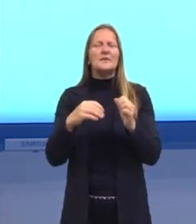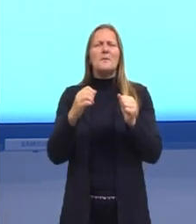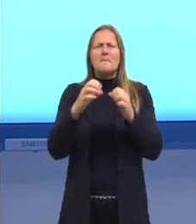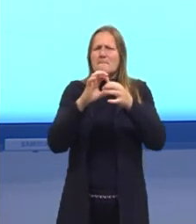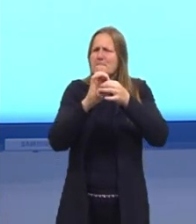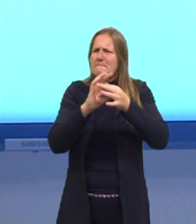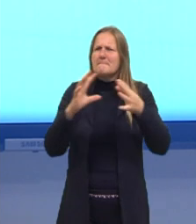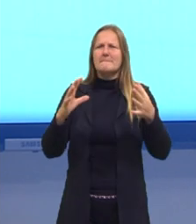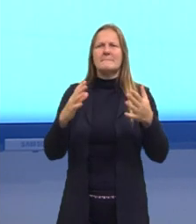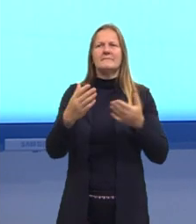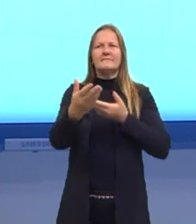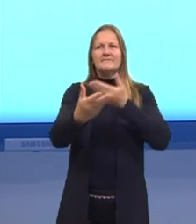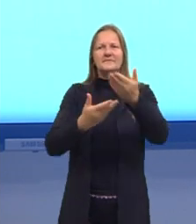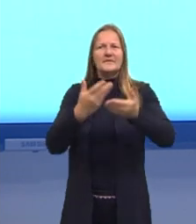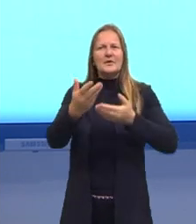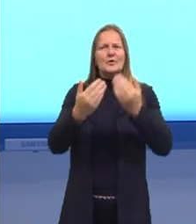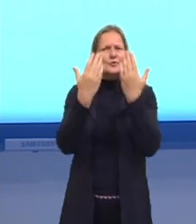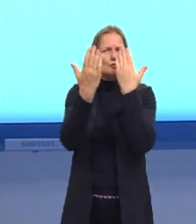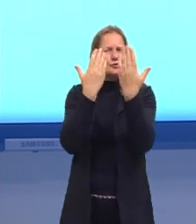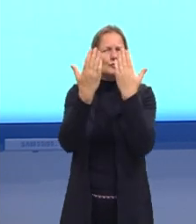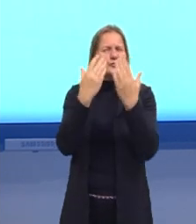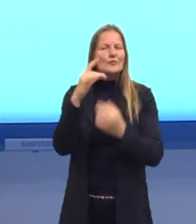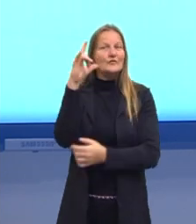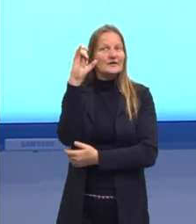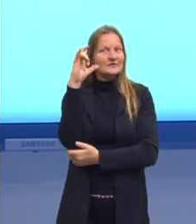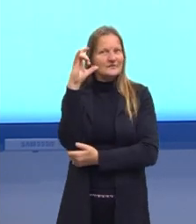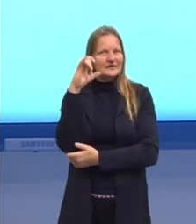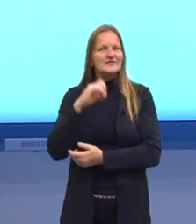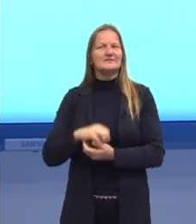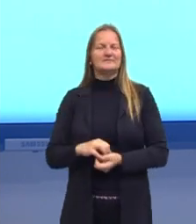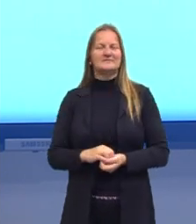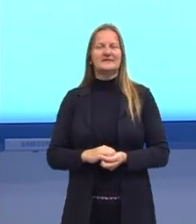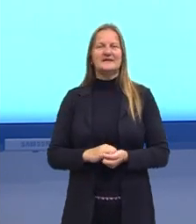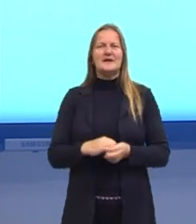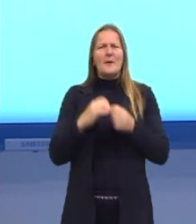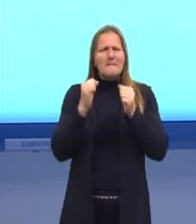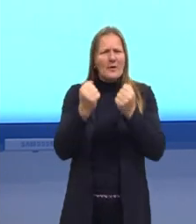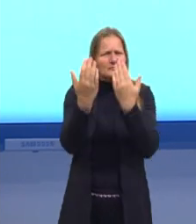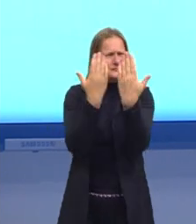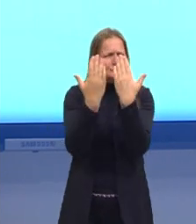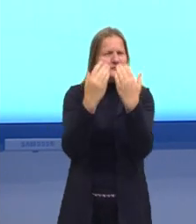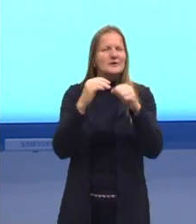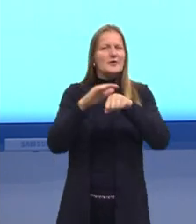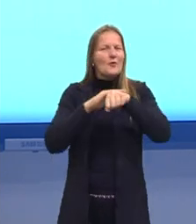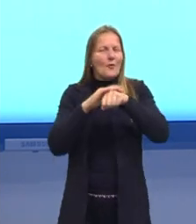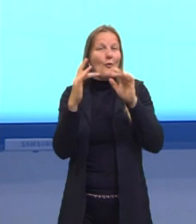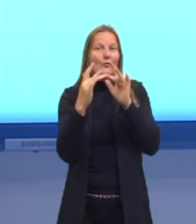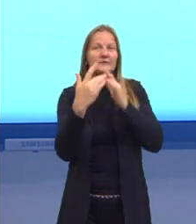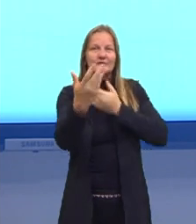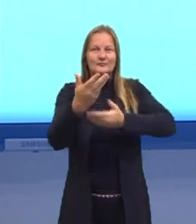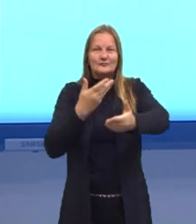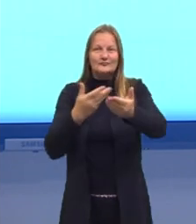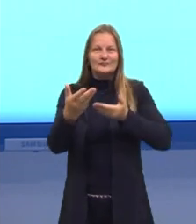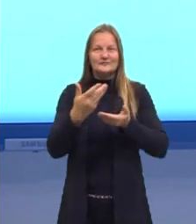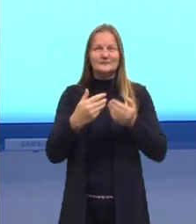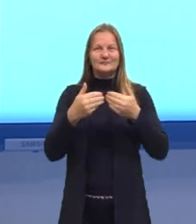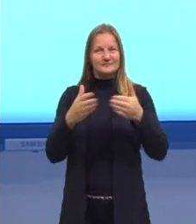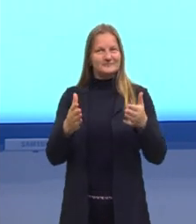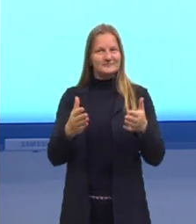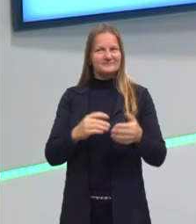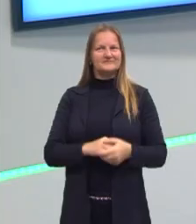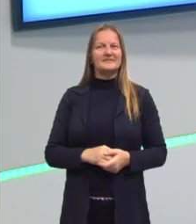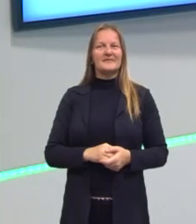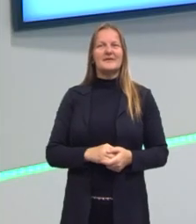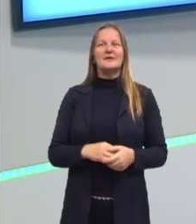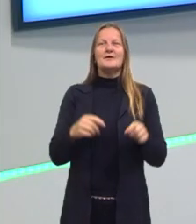para encaminhar qualquer dúvida sugestão de assunto que vocês queiram ver aqui em nossas aulas a estamos à disposição é